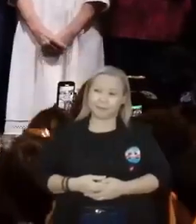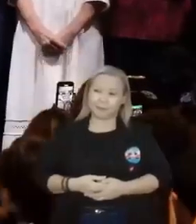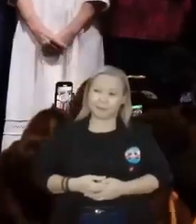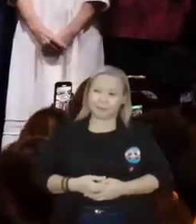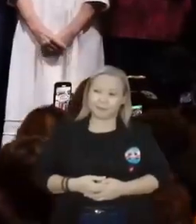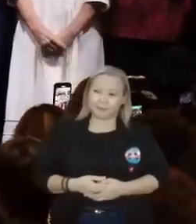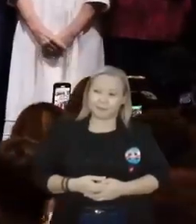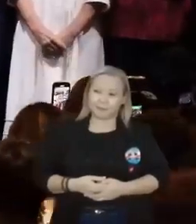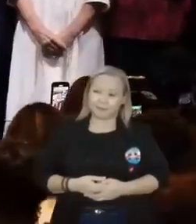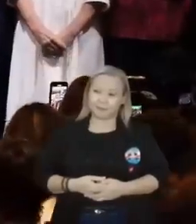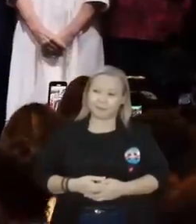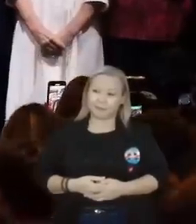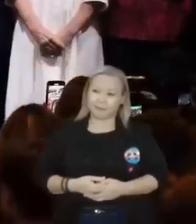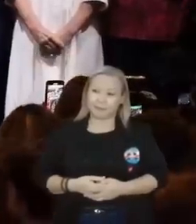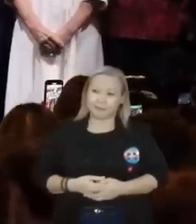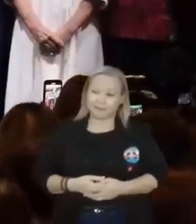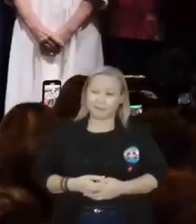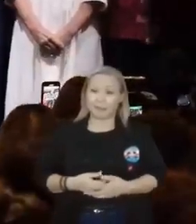Bem,